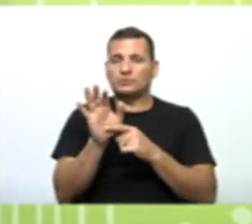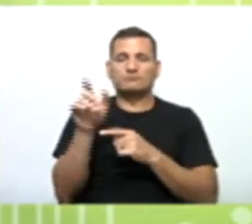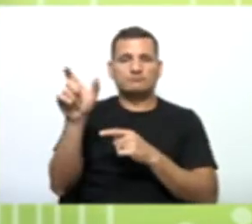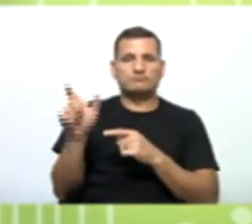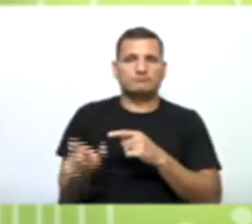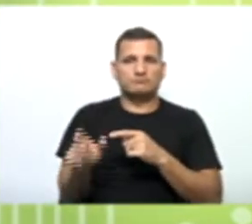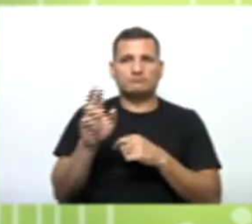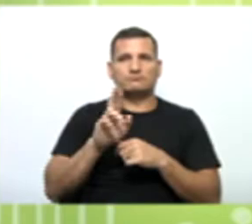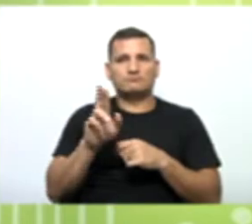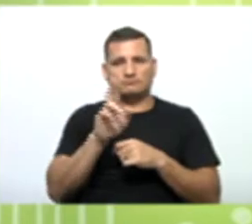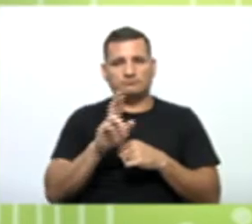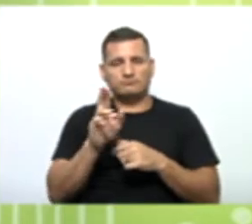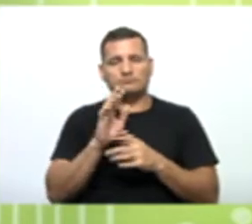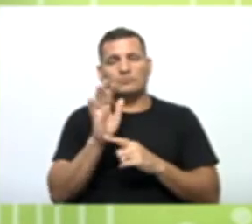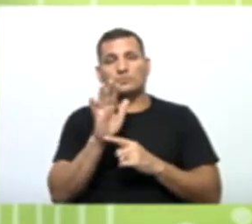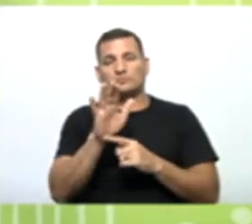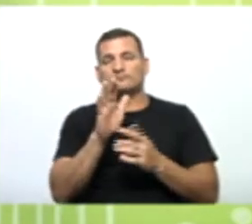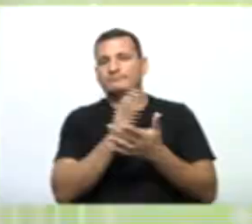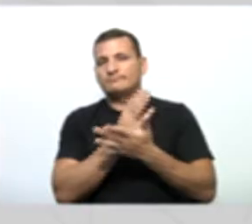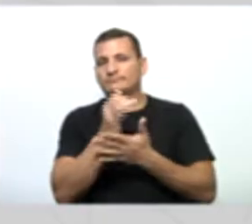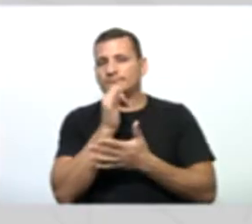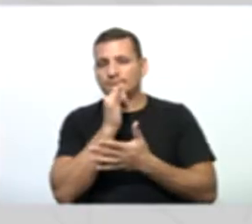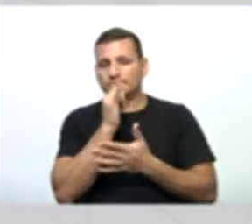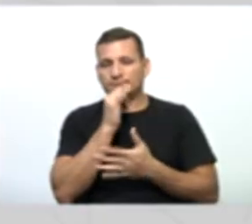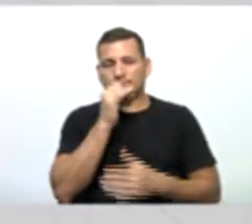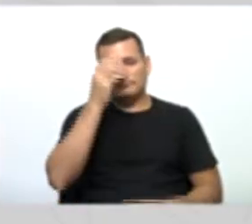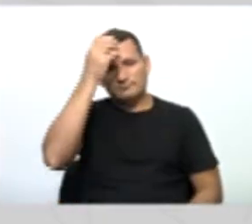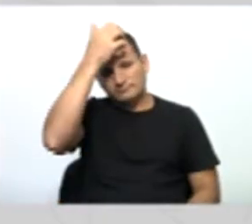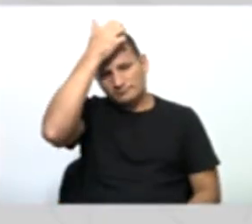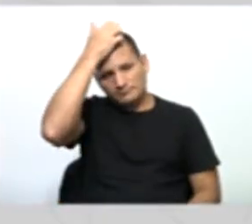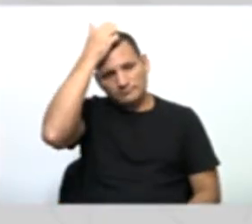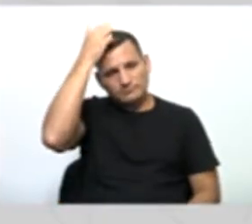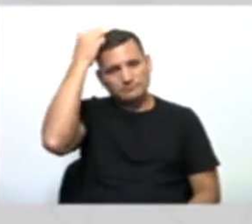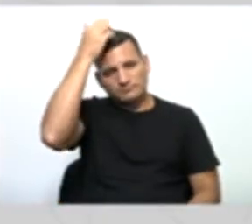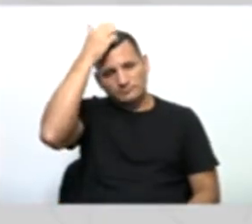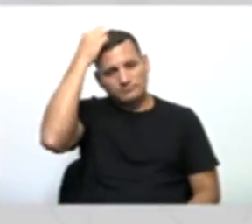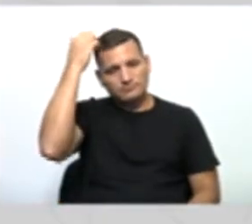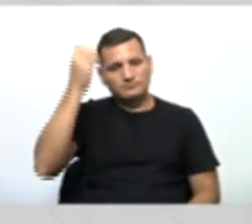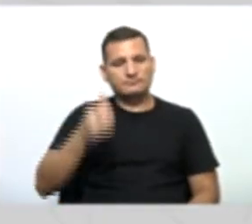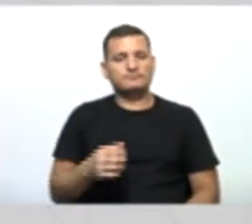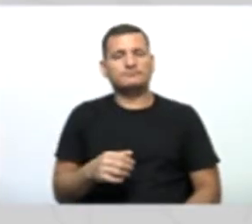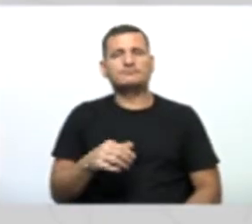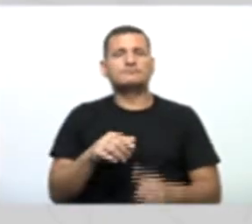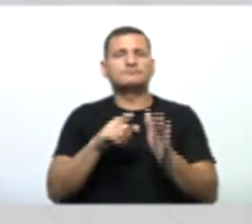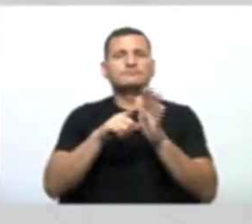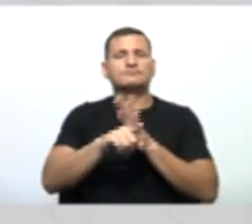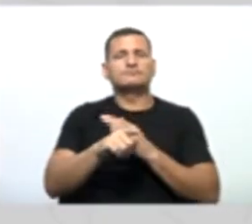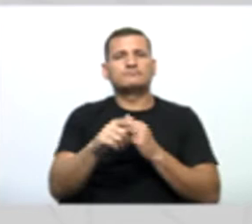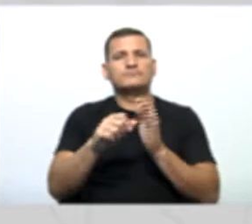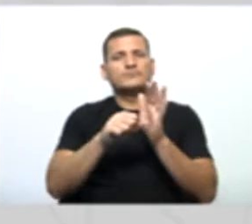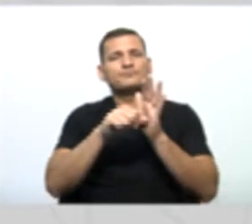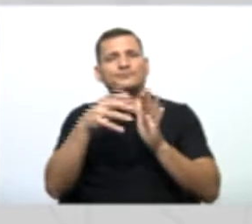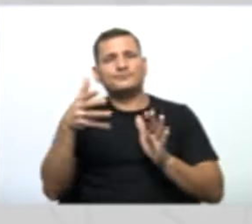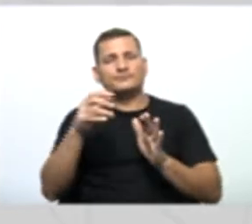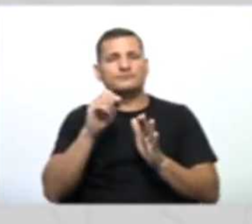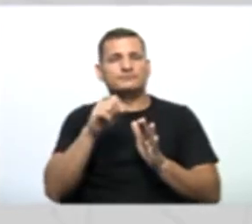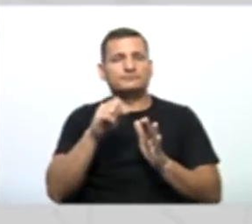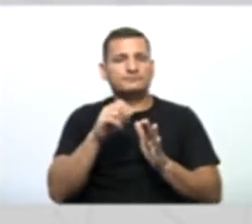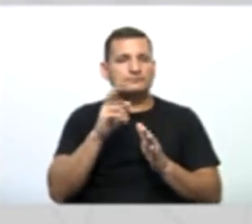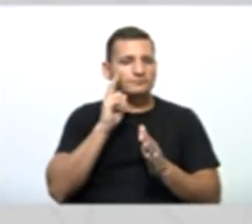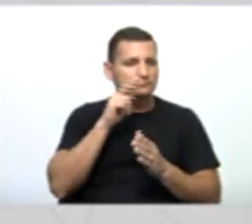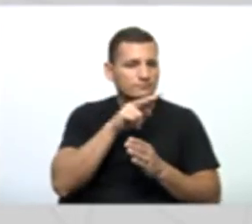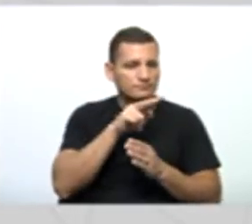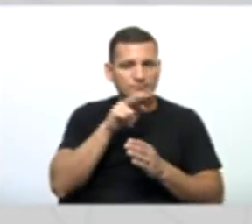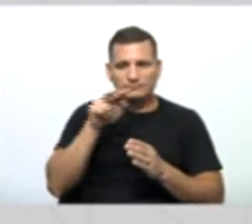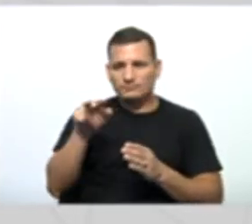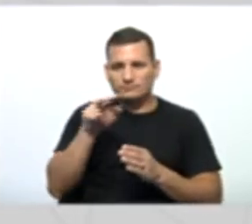Vou mostrar para vocês algumas situações aqui. Ó, quantas vezes, é a pergunta que eu fiz, quantas vezes você precisou mudar o foco para